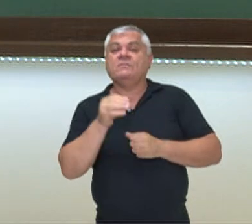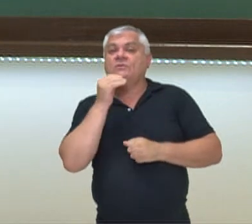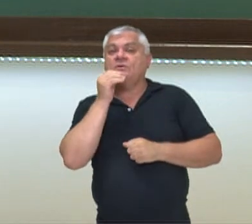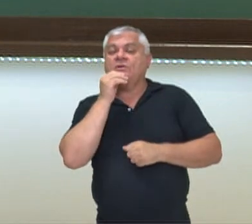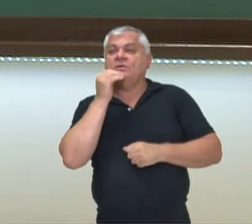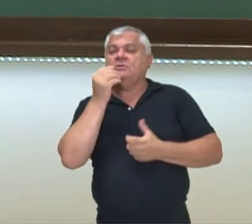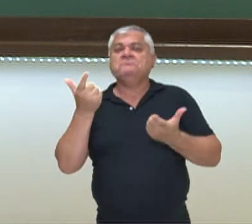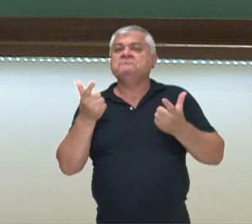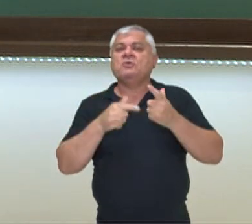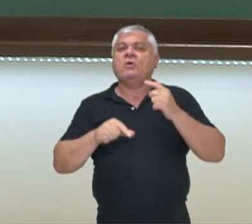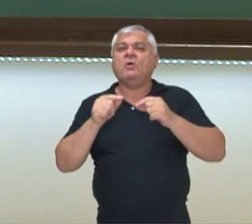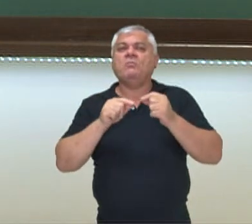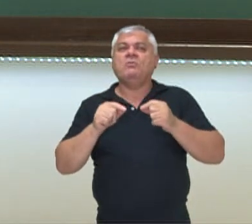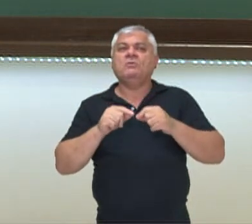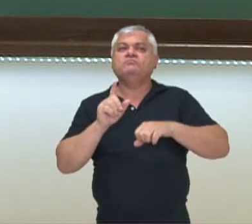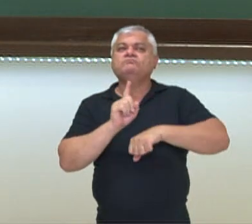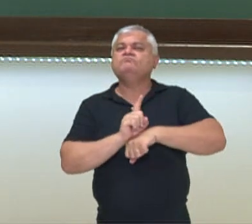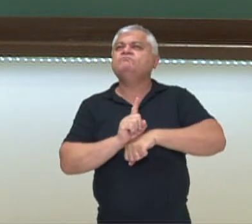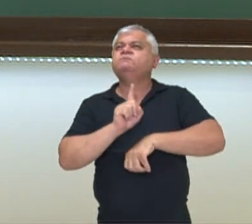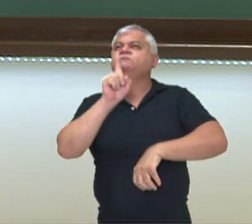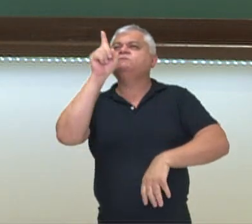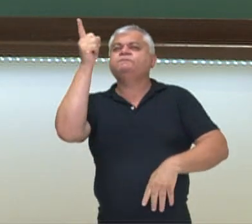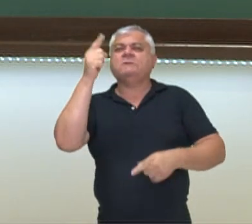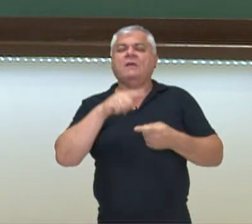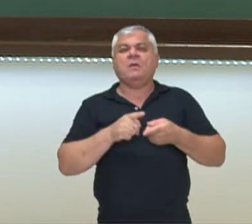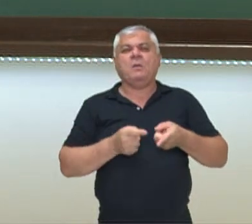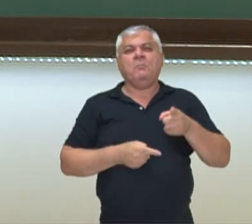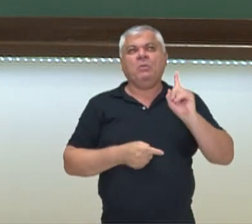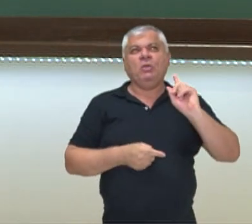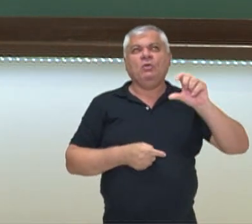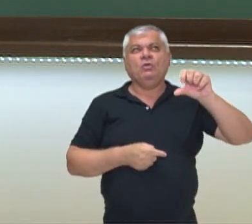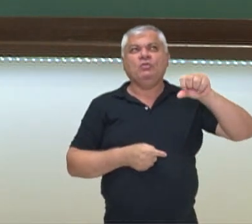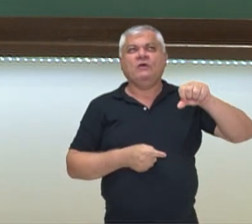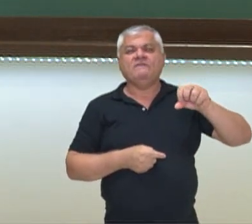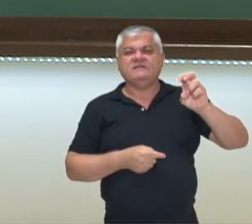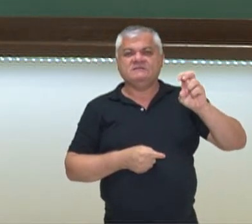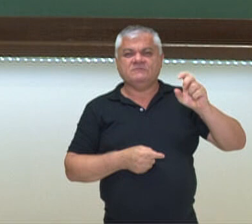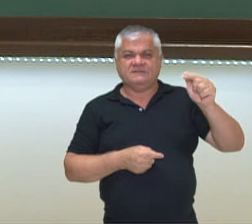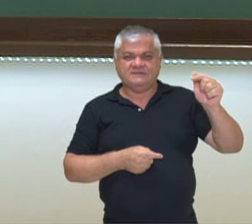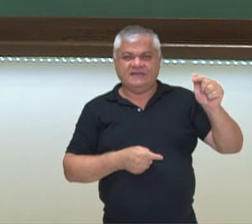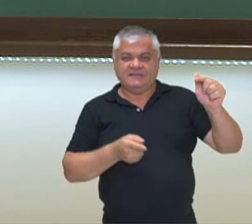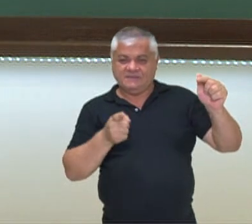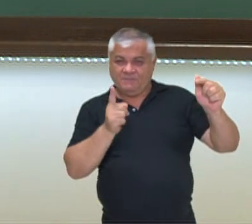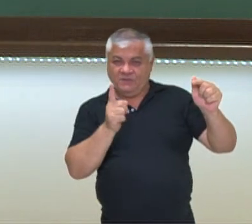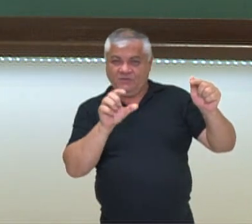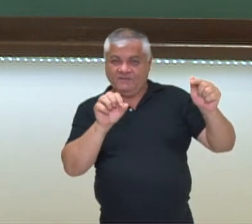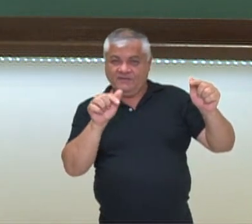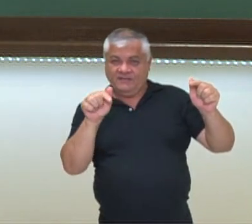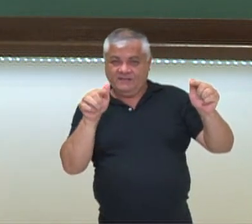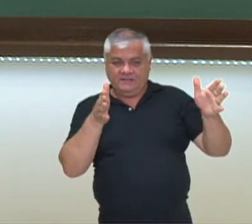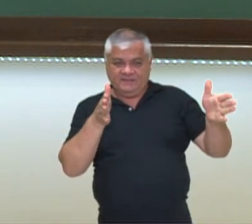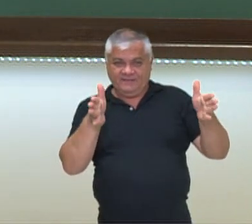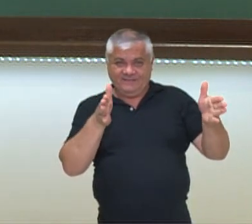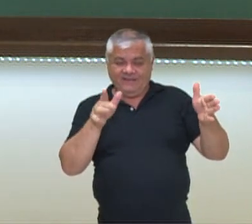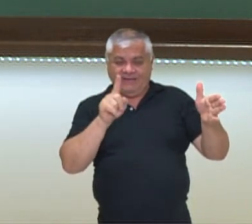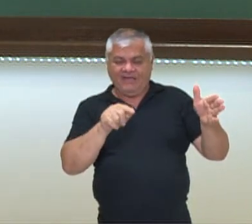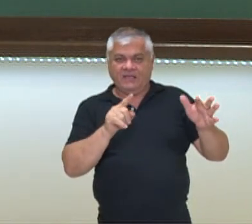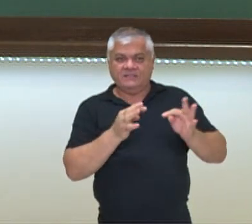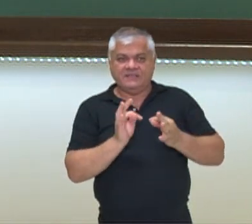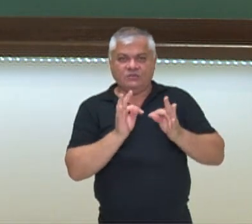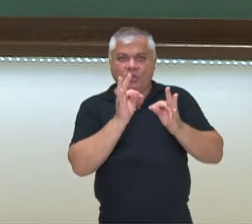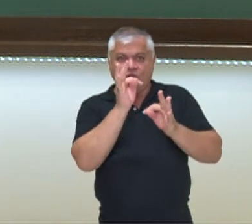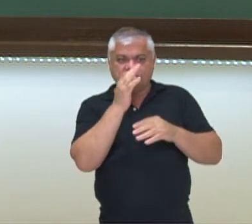Na corrida espacial, que durou de mais ou menos 1957 a 75, foi se desenvolvendo